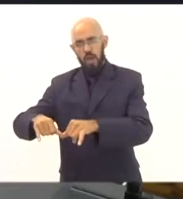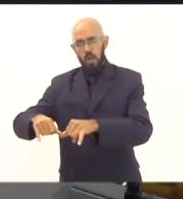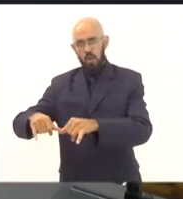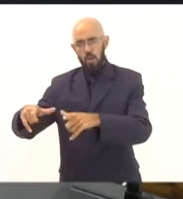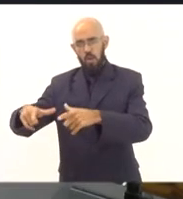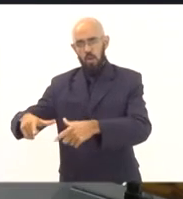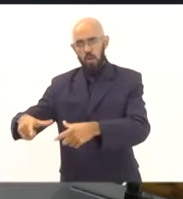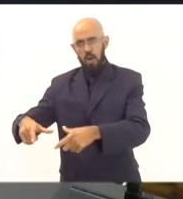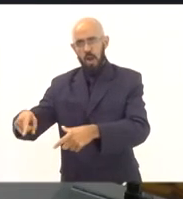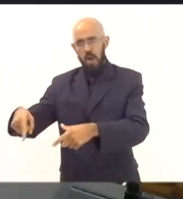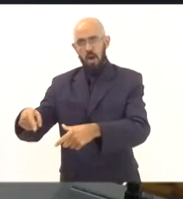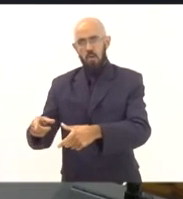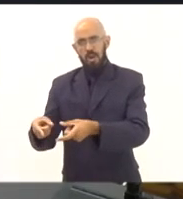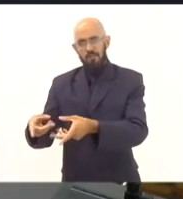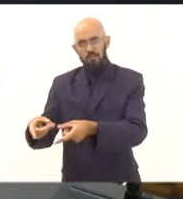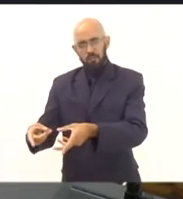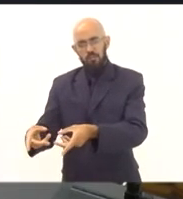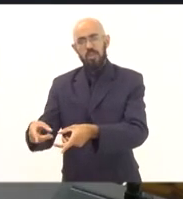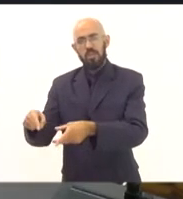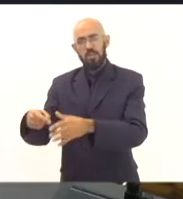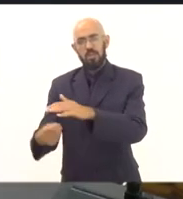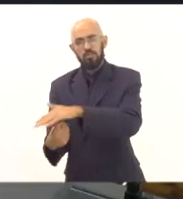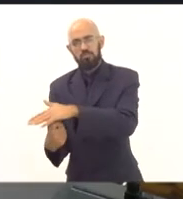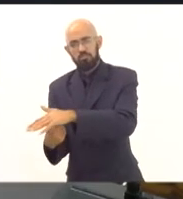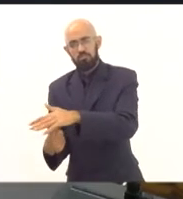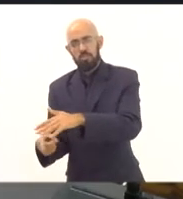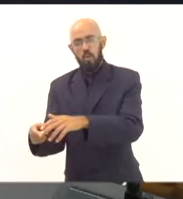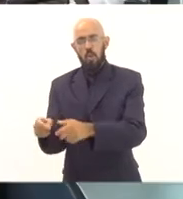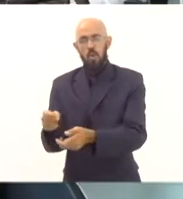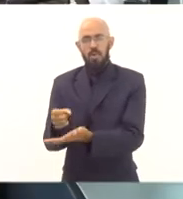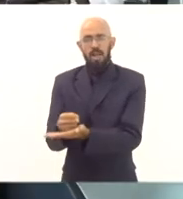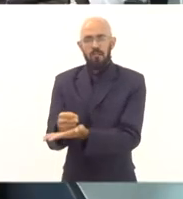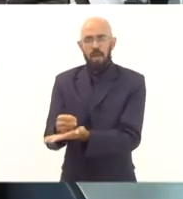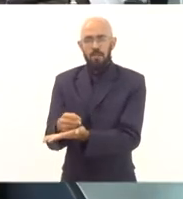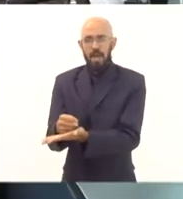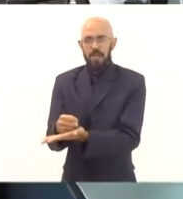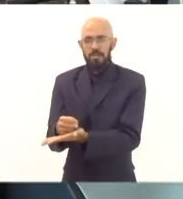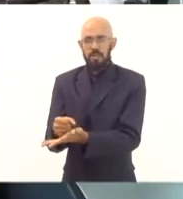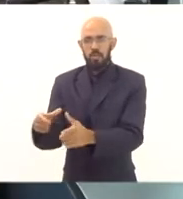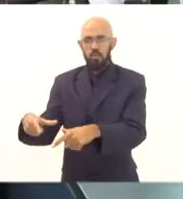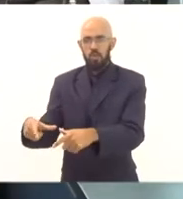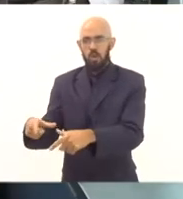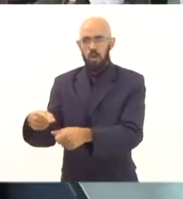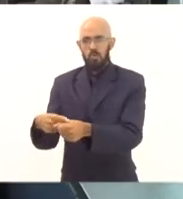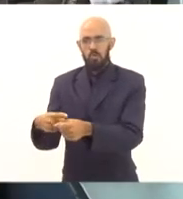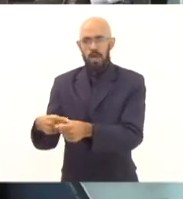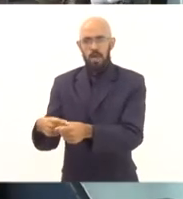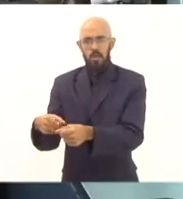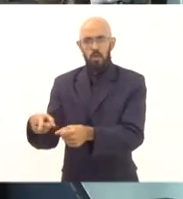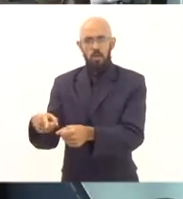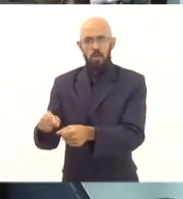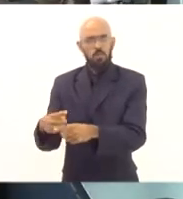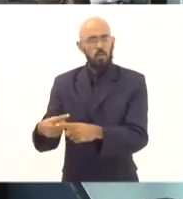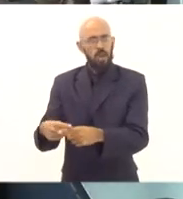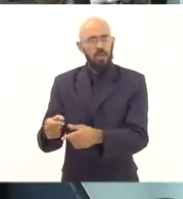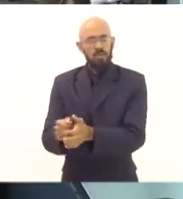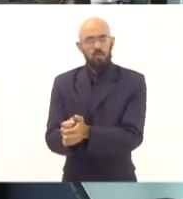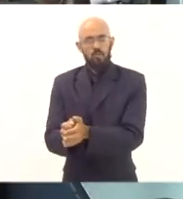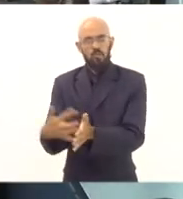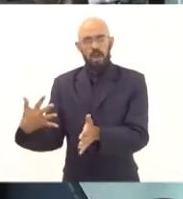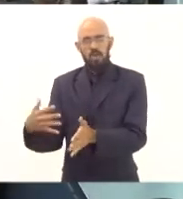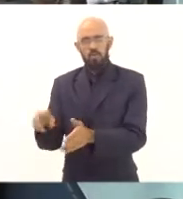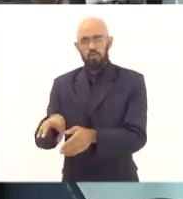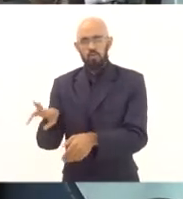local daquela vendinha da esquina da farmácia local porque não é não são poucas as pessoas que utilizam desse